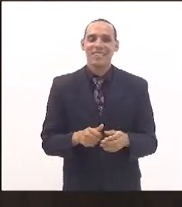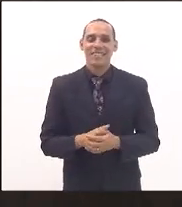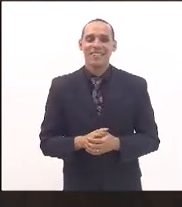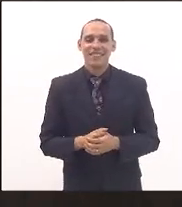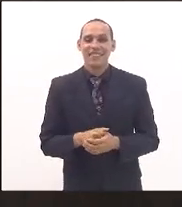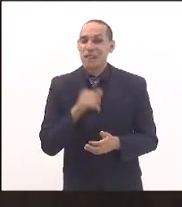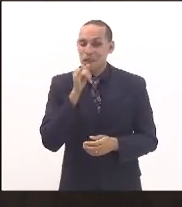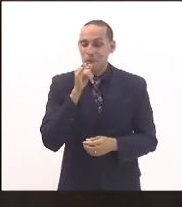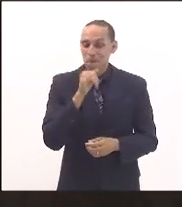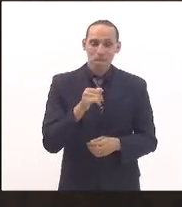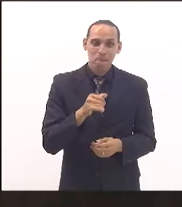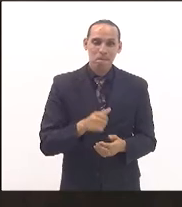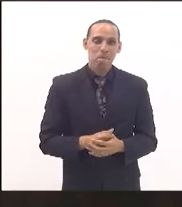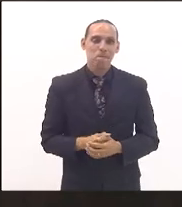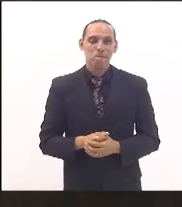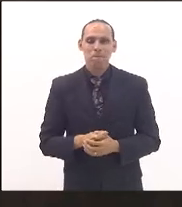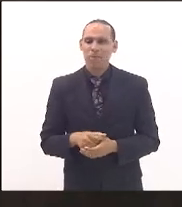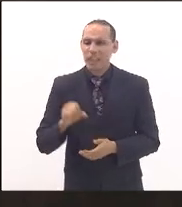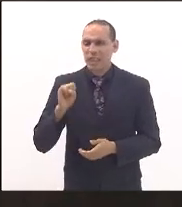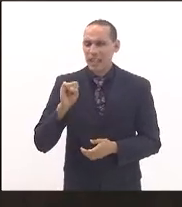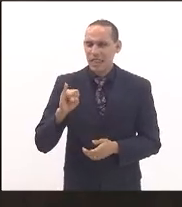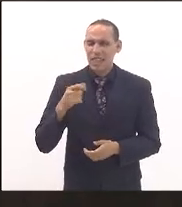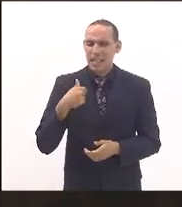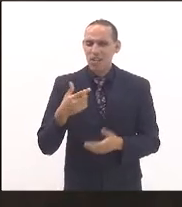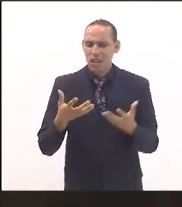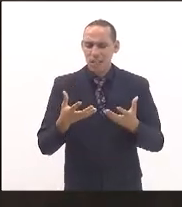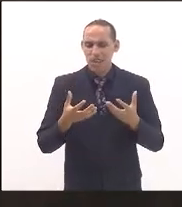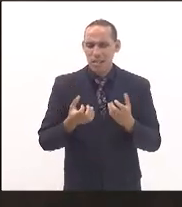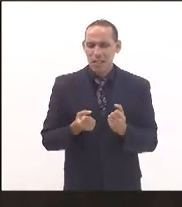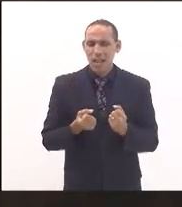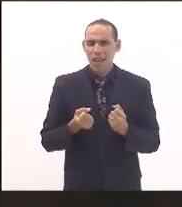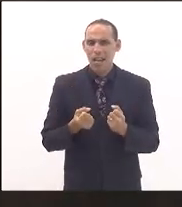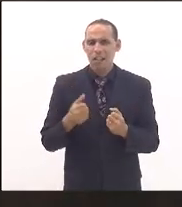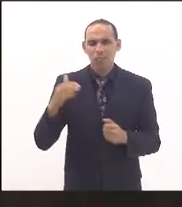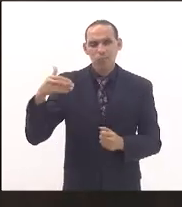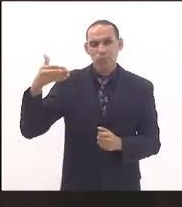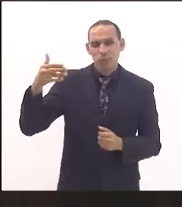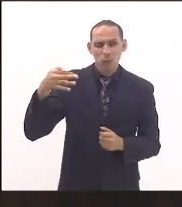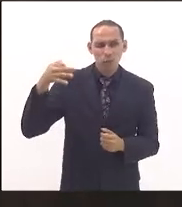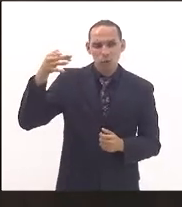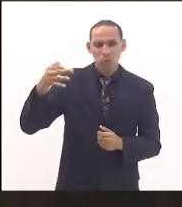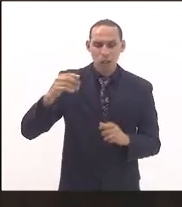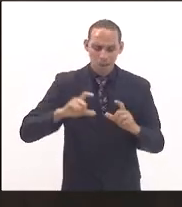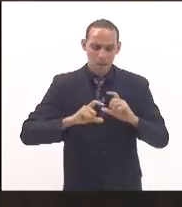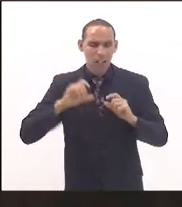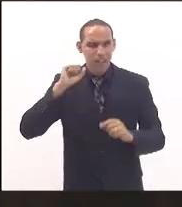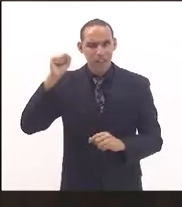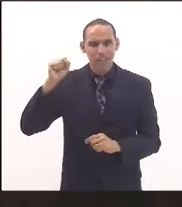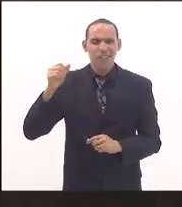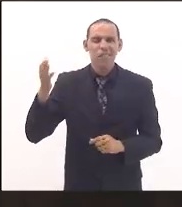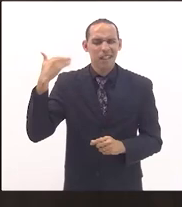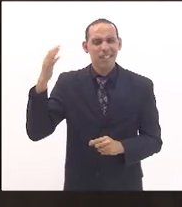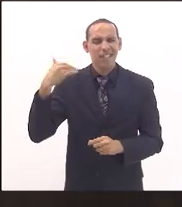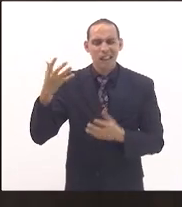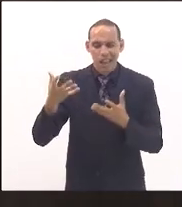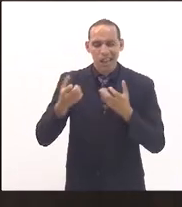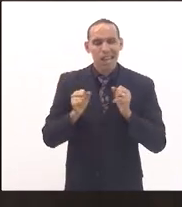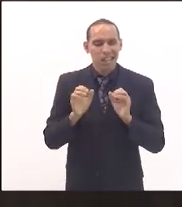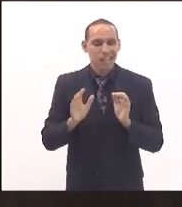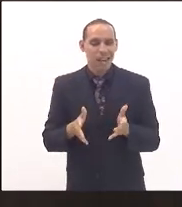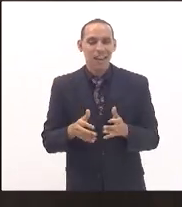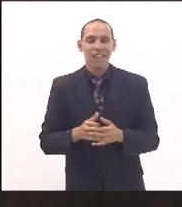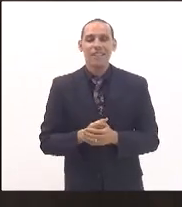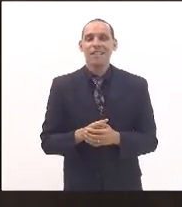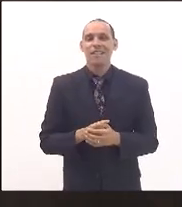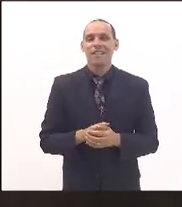dizer o seguinte se eu receber a se um dia a medalha Tiradentes e já o recebi já faz muitos